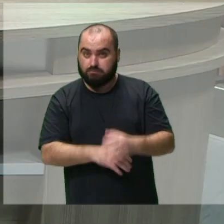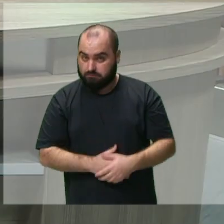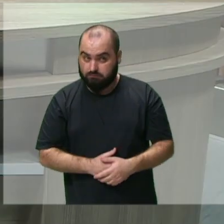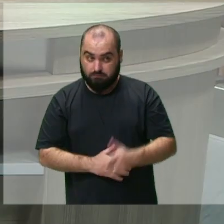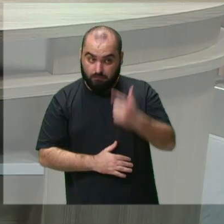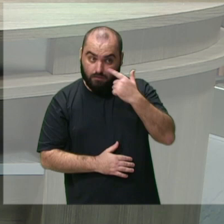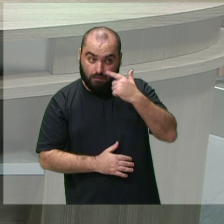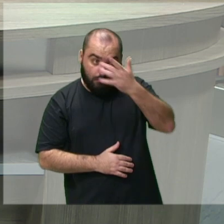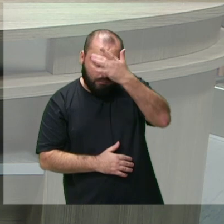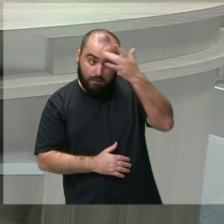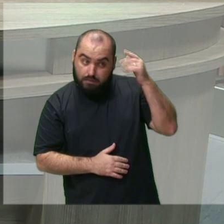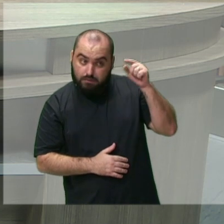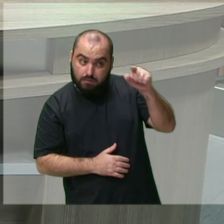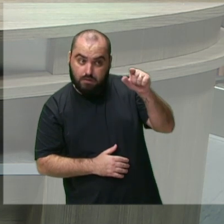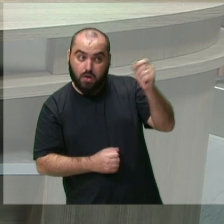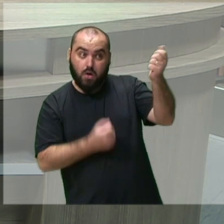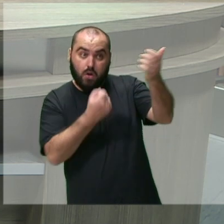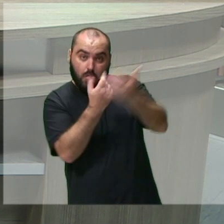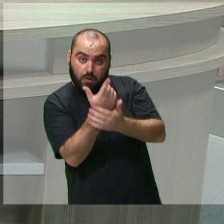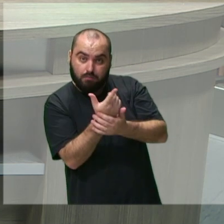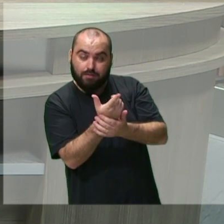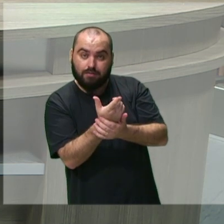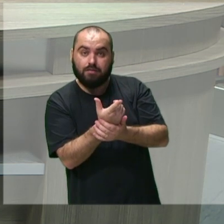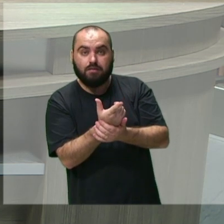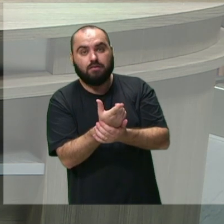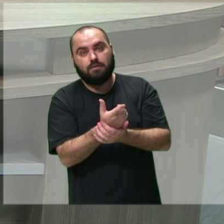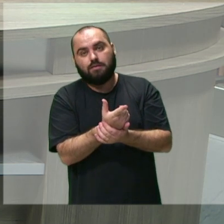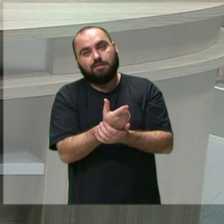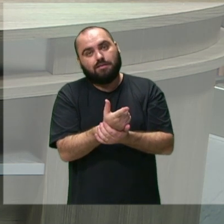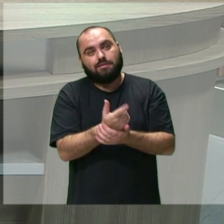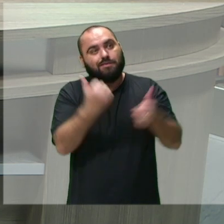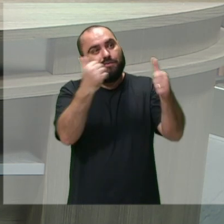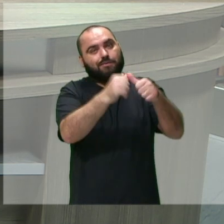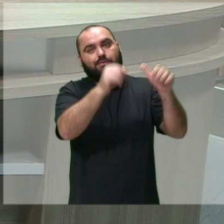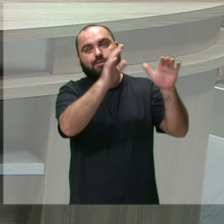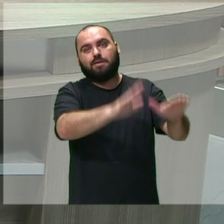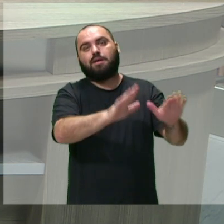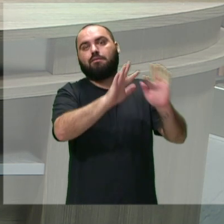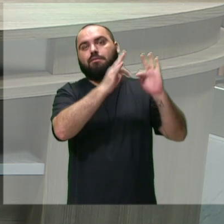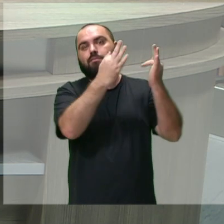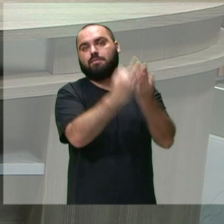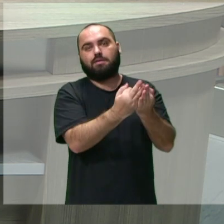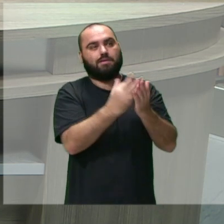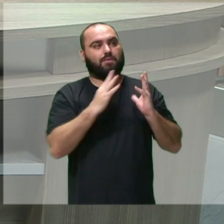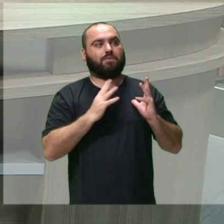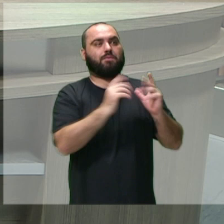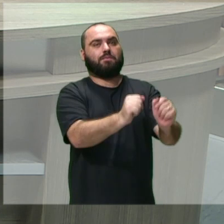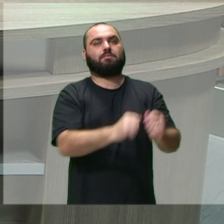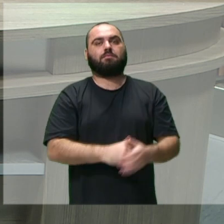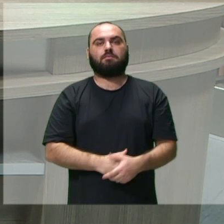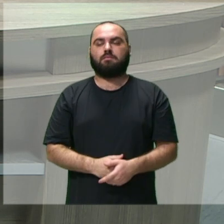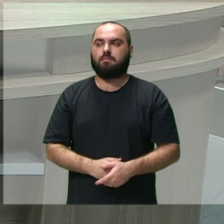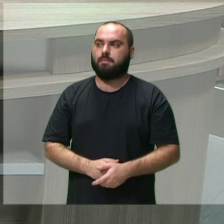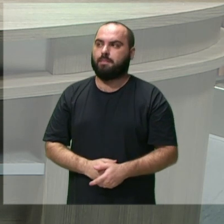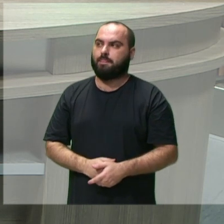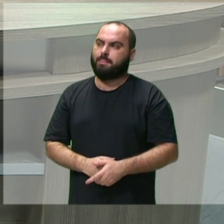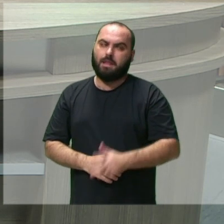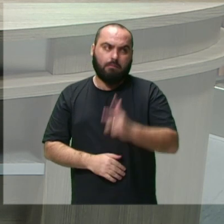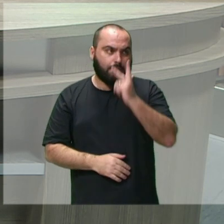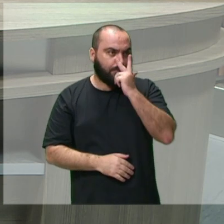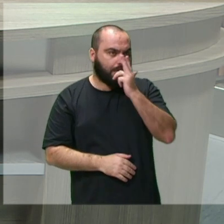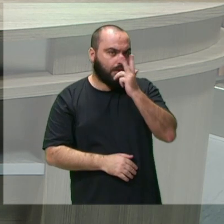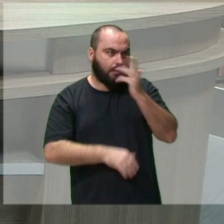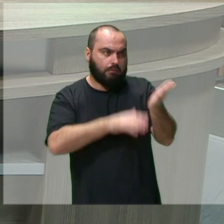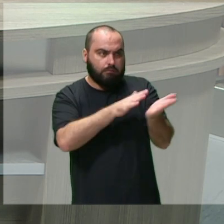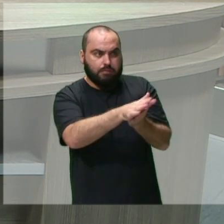não vai ver aquilo se acabar, muito provavelmente poderá ficar de herança para a família, filhos, netos. É como se fosse uma impressora 3D?